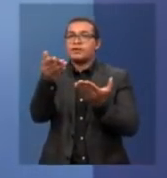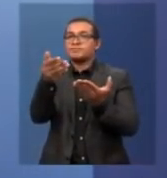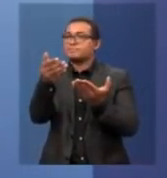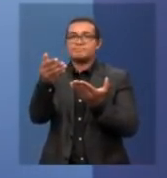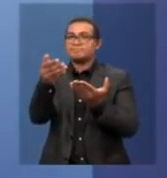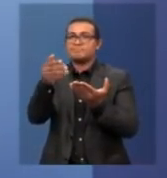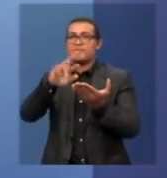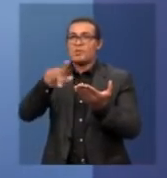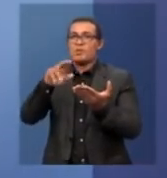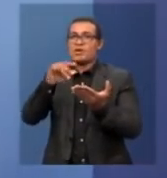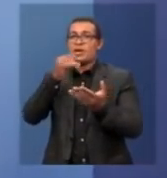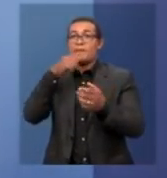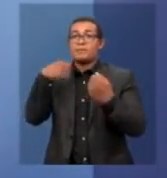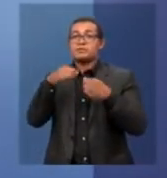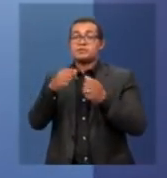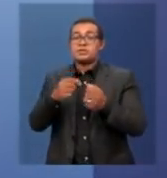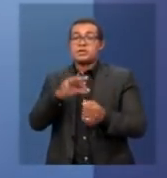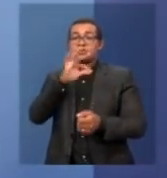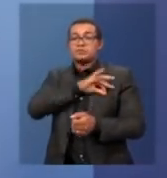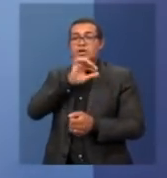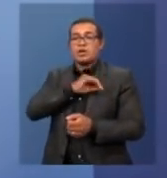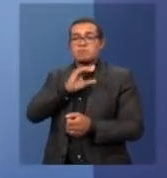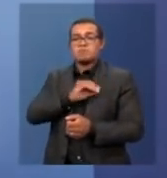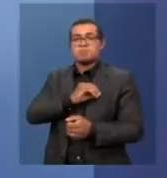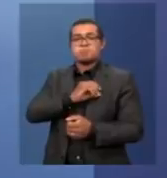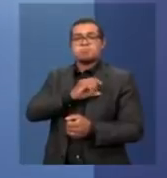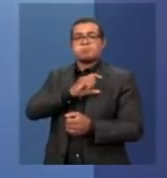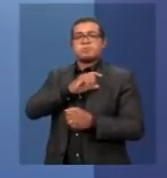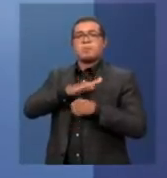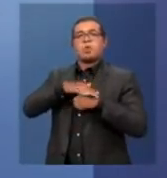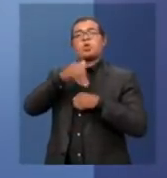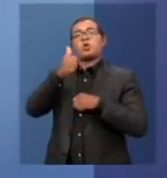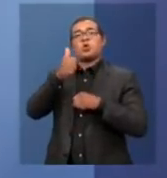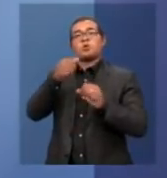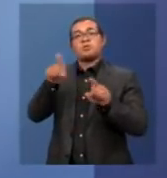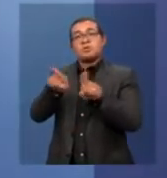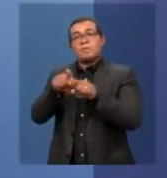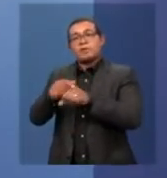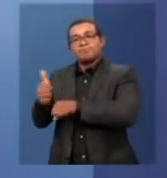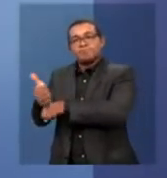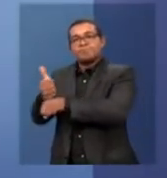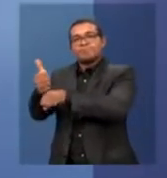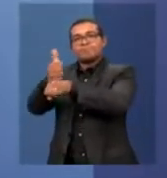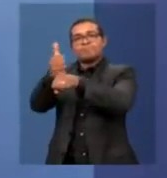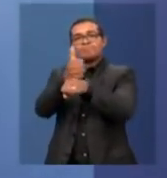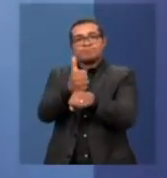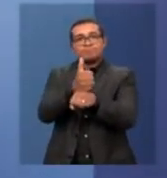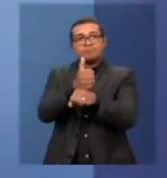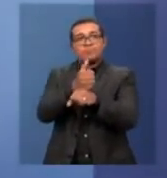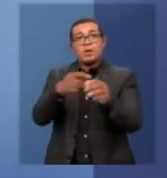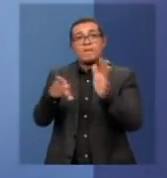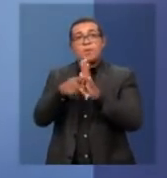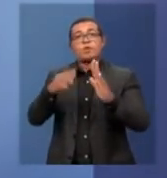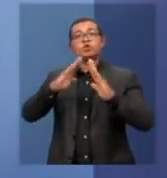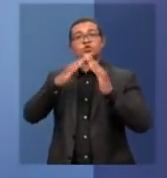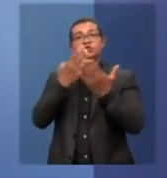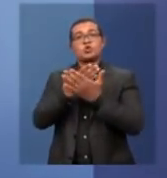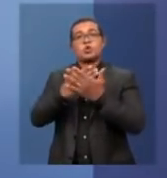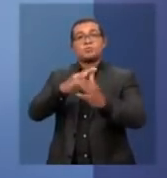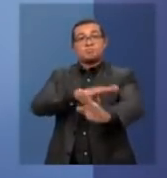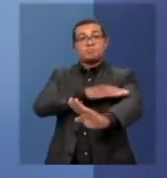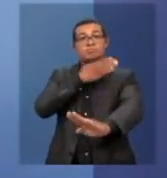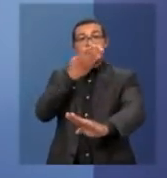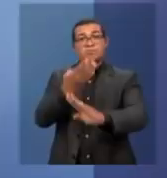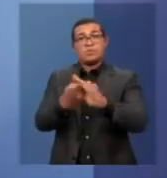melhorar a remuneração capacitar nós temos que cuidar de trazer escola de tempo integral do governo federal o leão